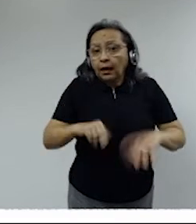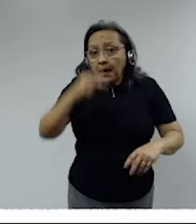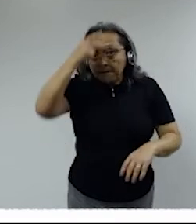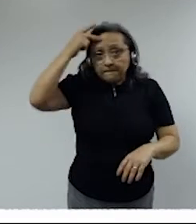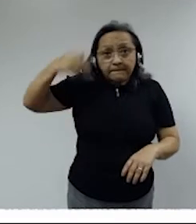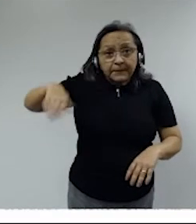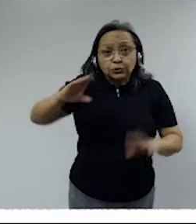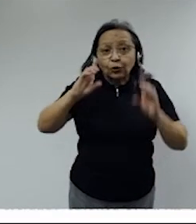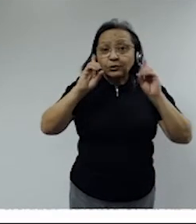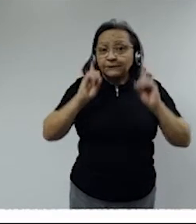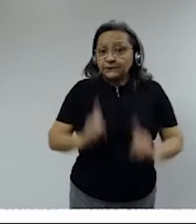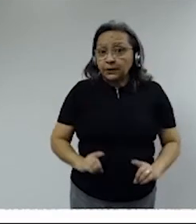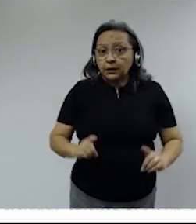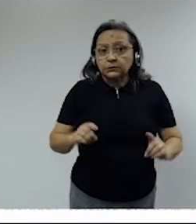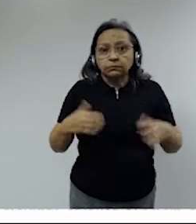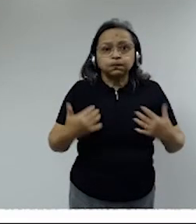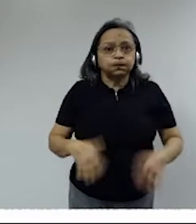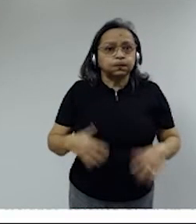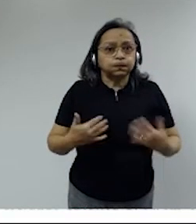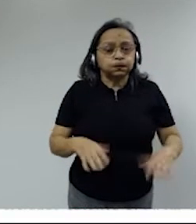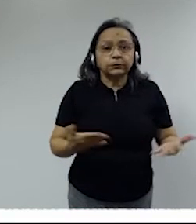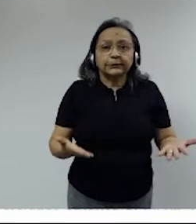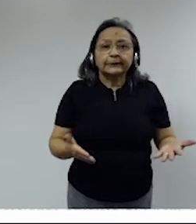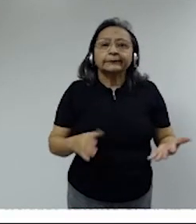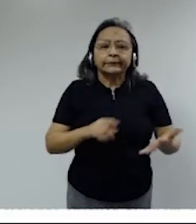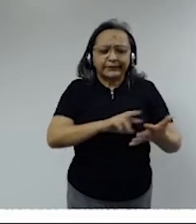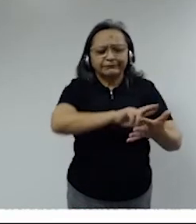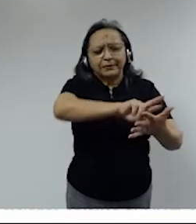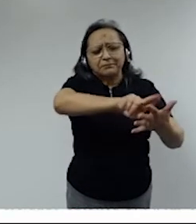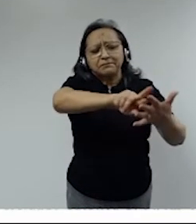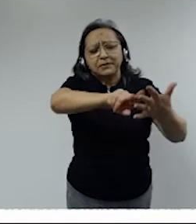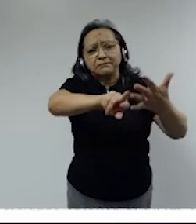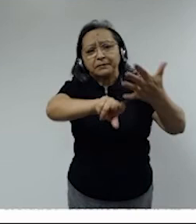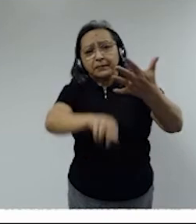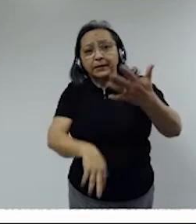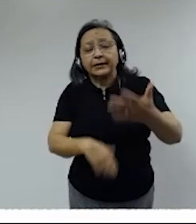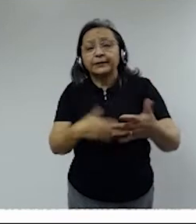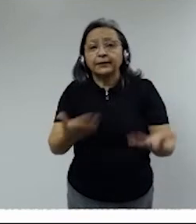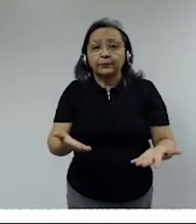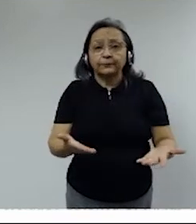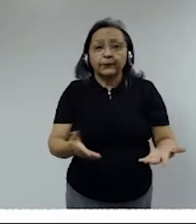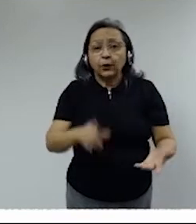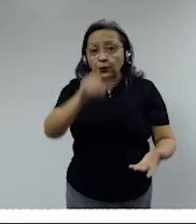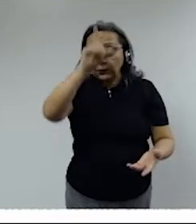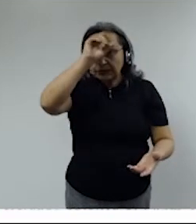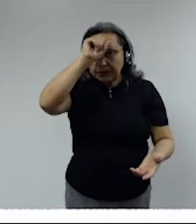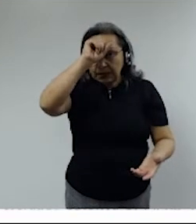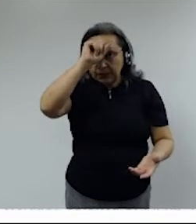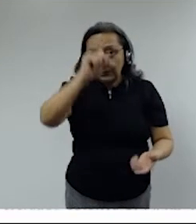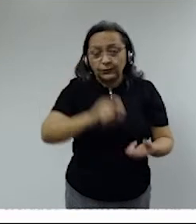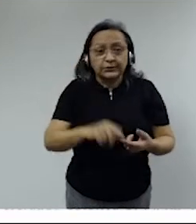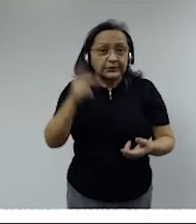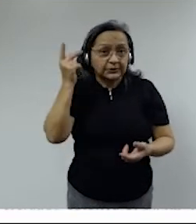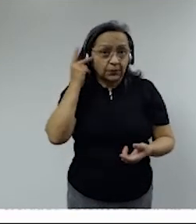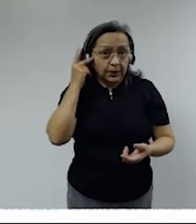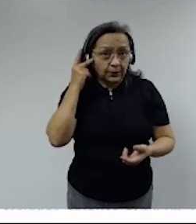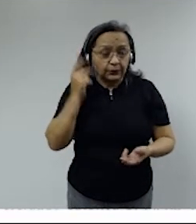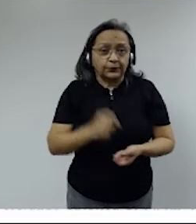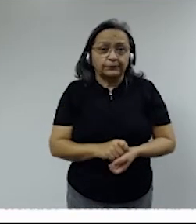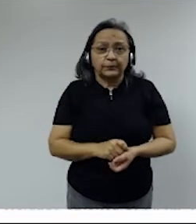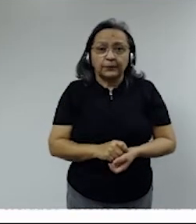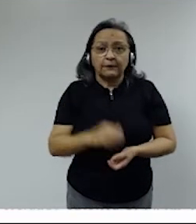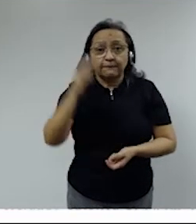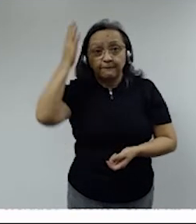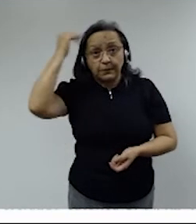com deficiência, né? E assim foi. Bom, o Hospital Albert Einstein também, um dos meus alunos levantou,